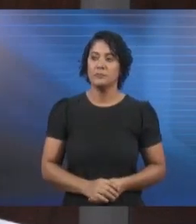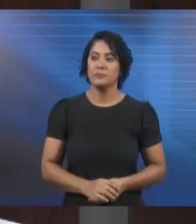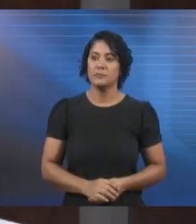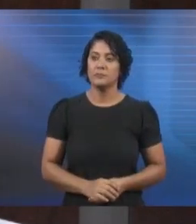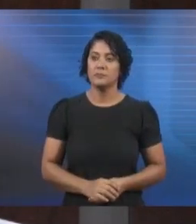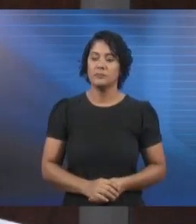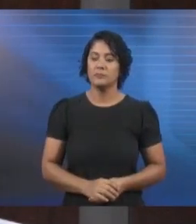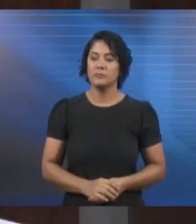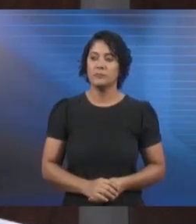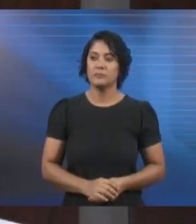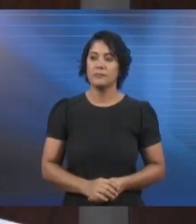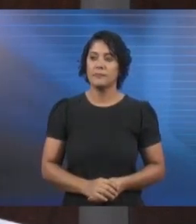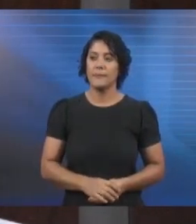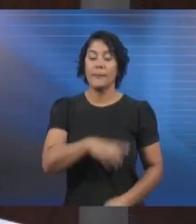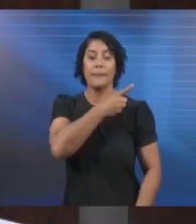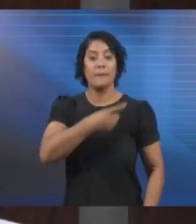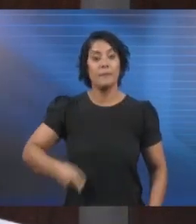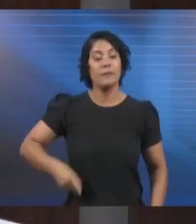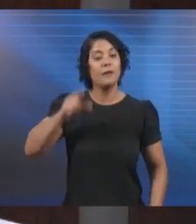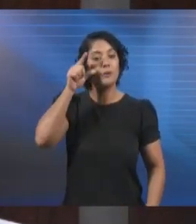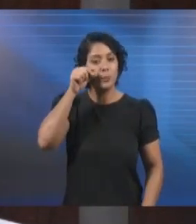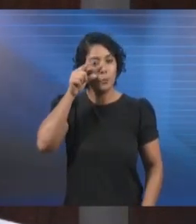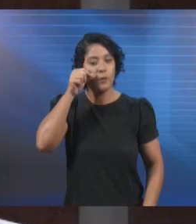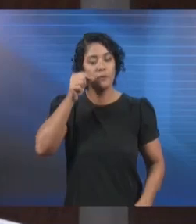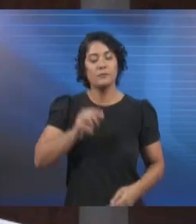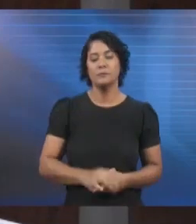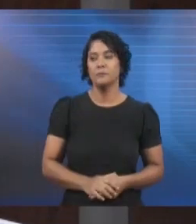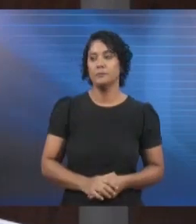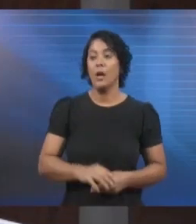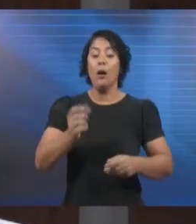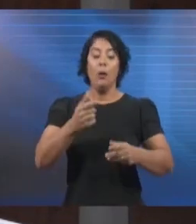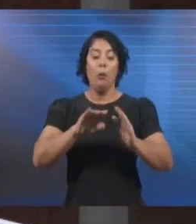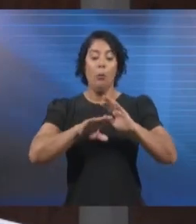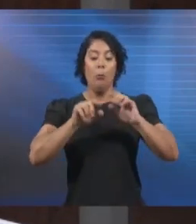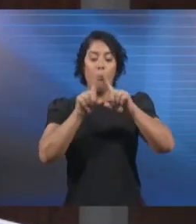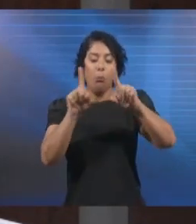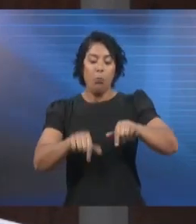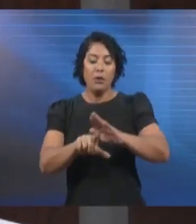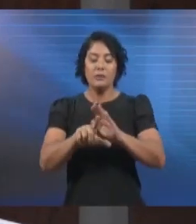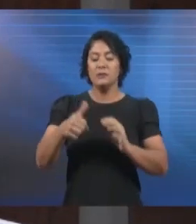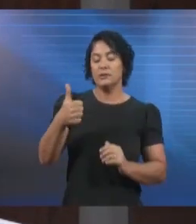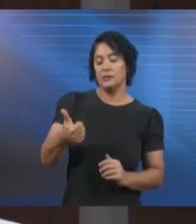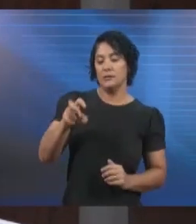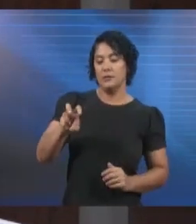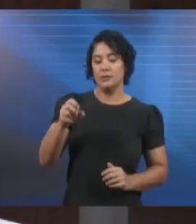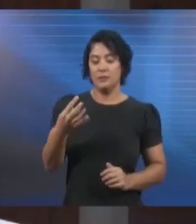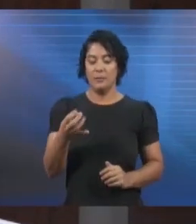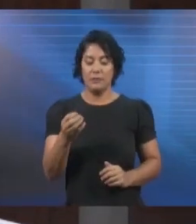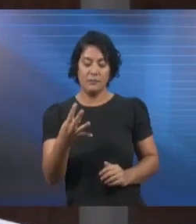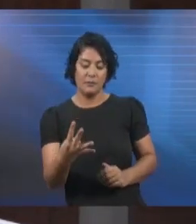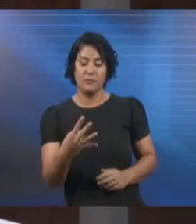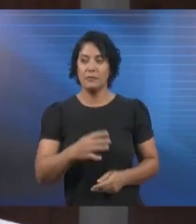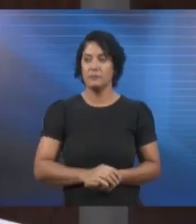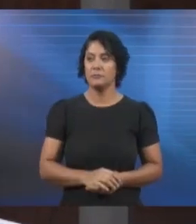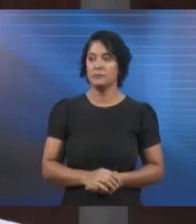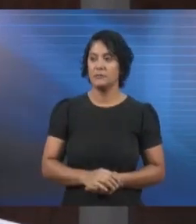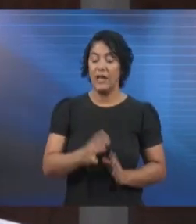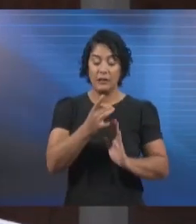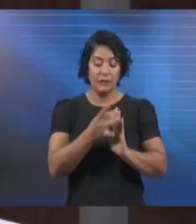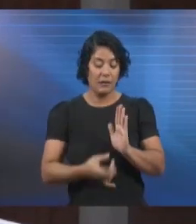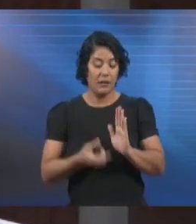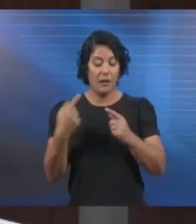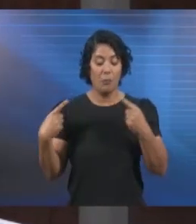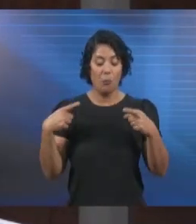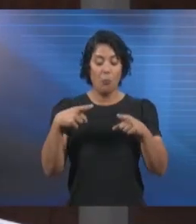providências ainda do deputado bald Fernandes projeto de lei 153/2 que institui as diretrizes para política de